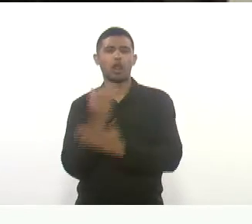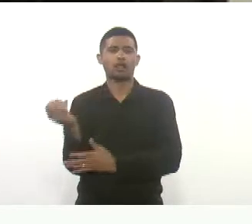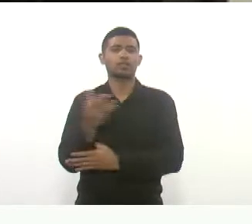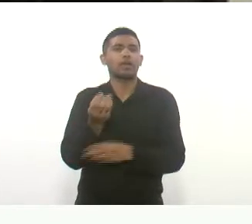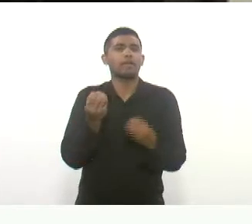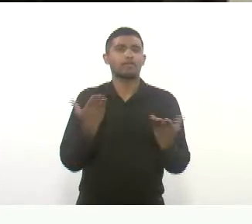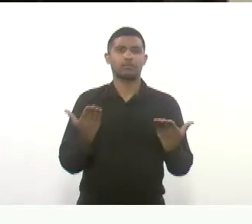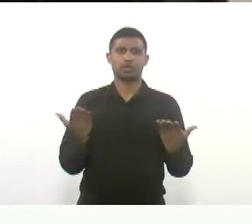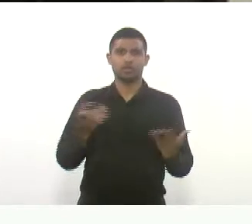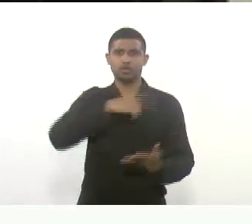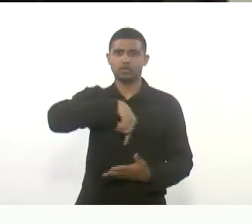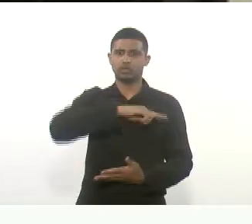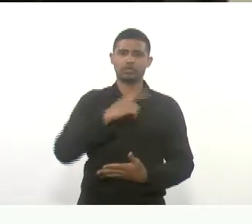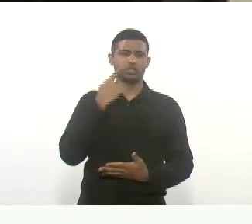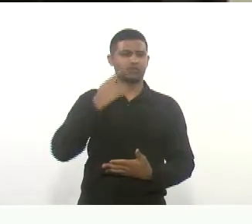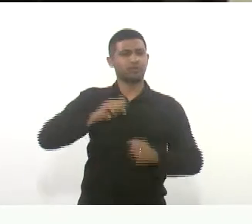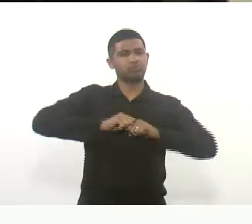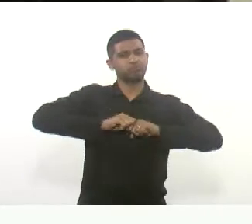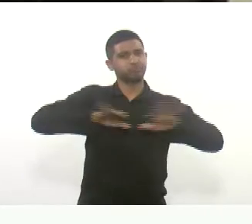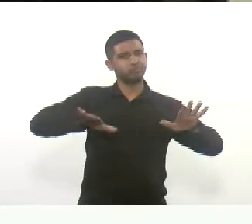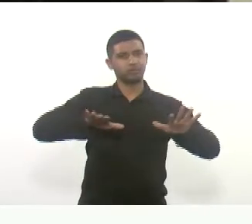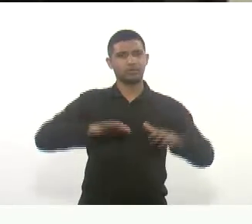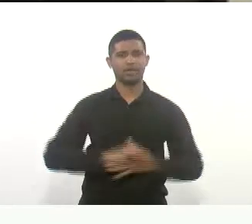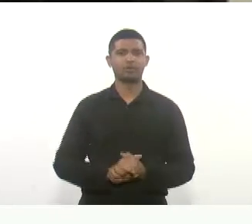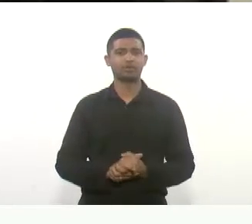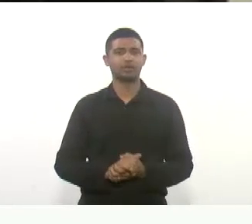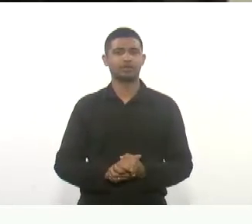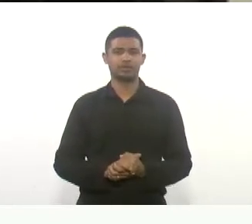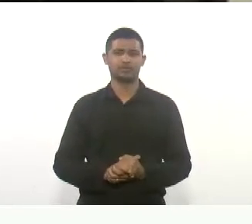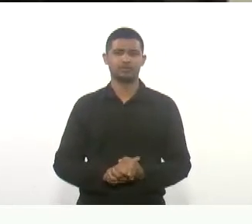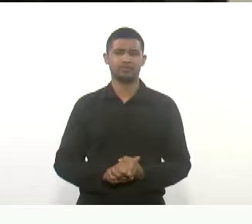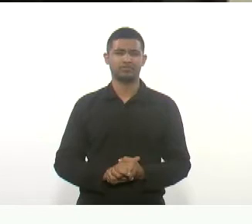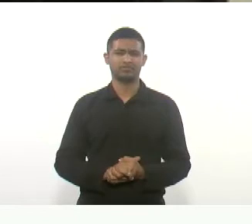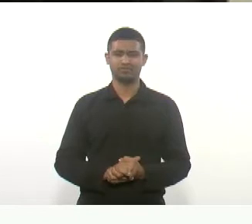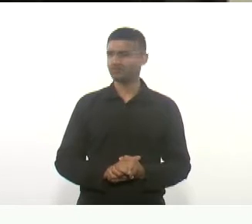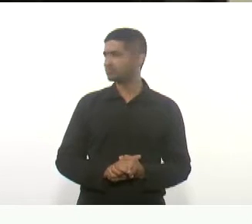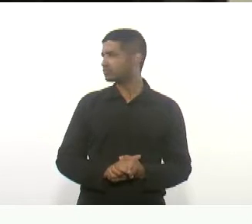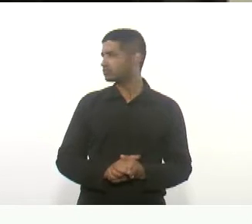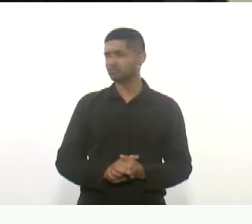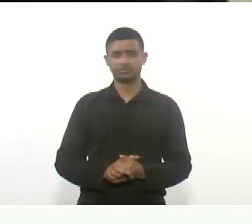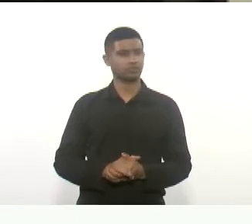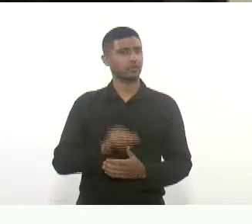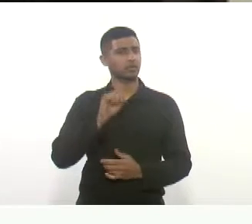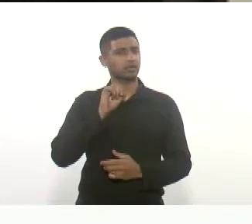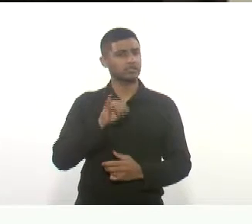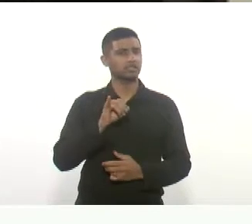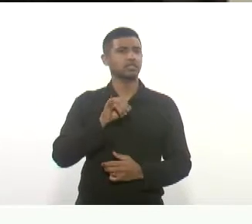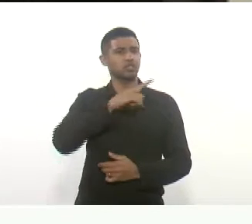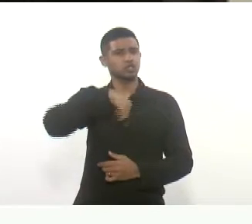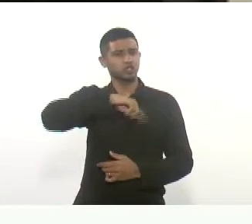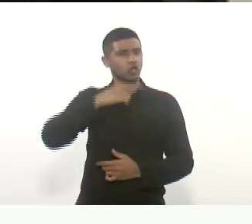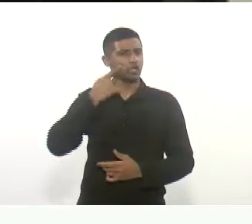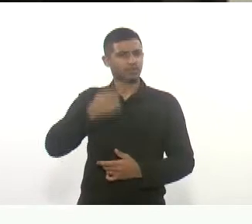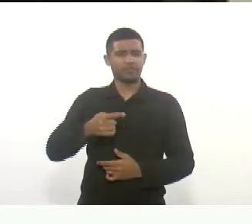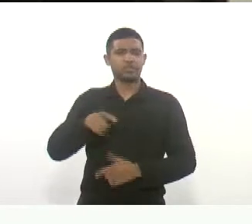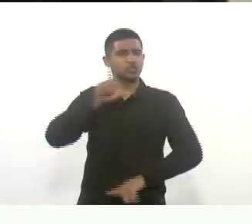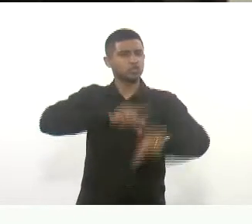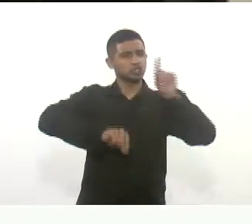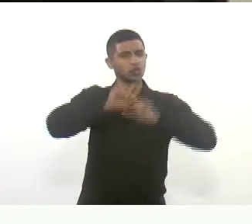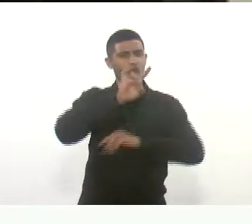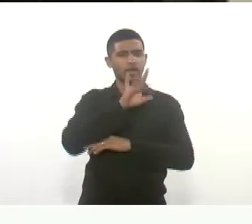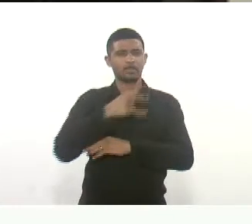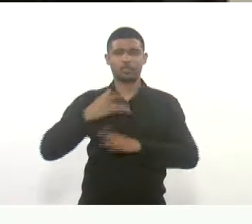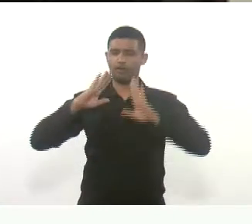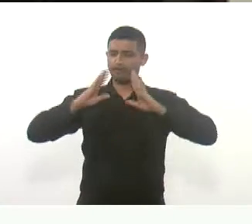gente saia do compartilhamento e tenha autonomia de poder oferecer o tempo integral. Acho que se a gente for fazer esse recorte somente com relação